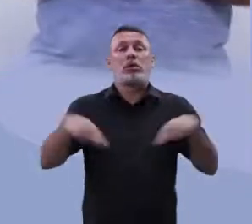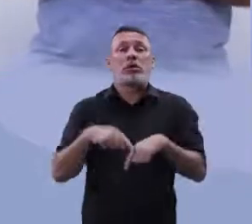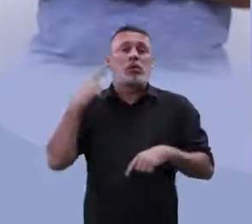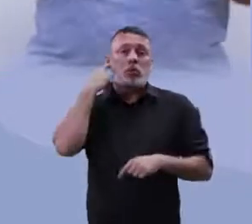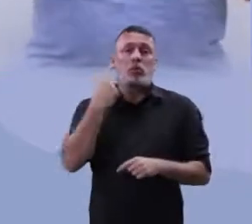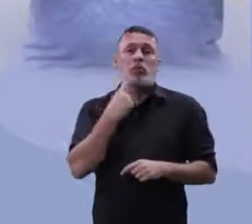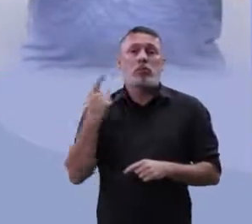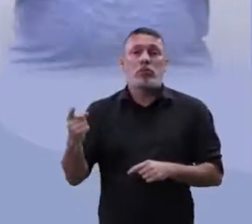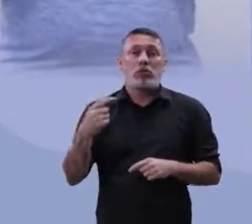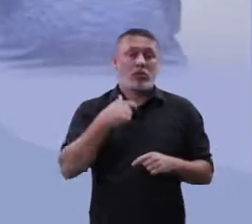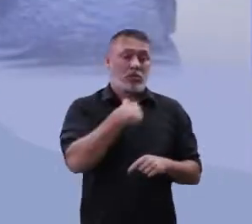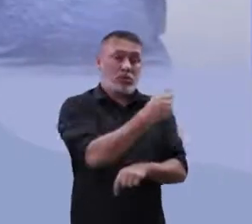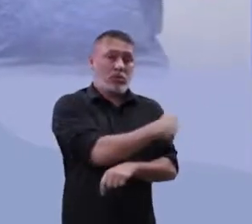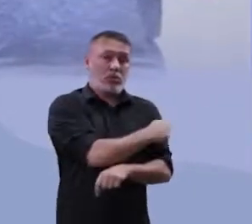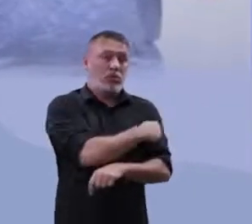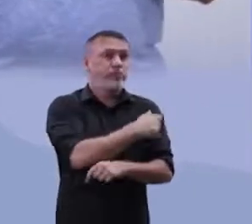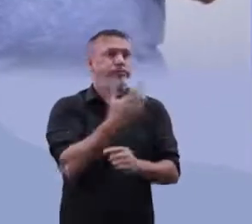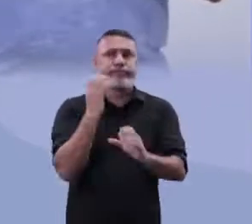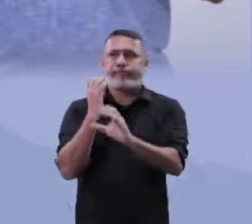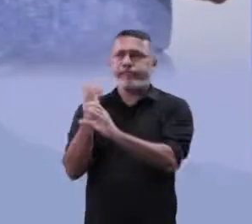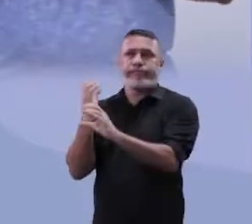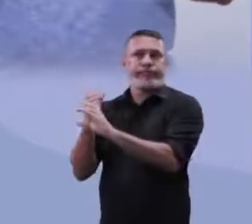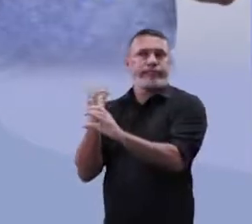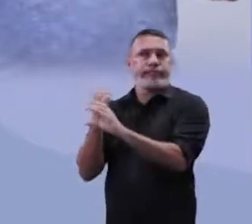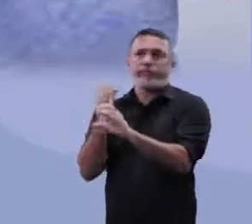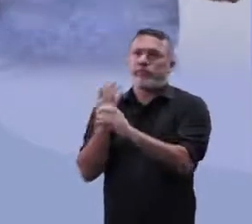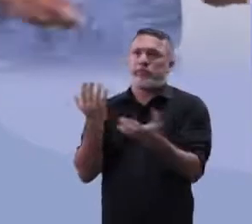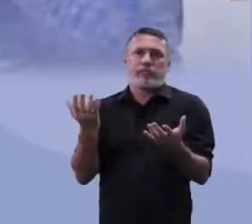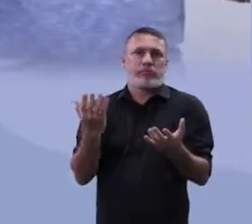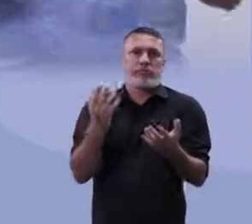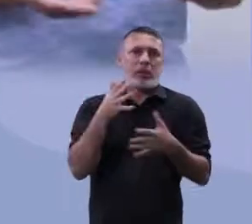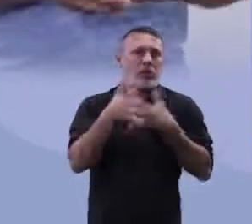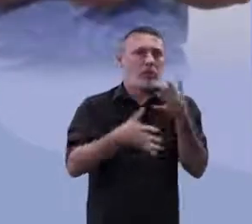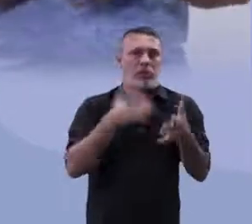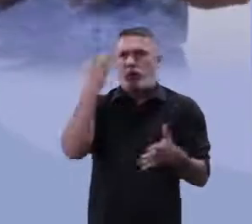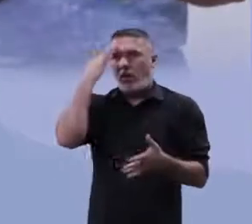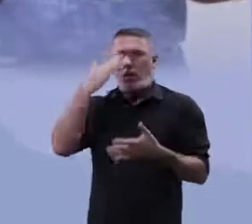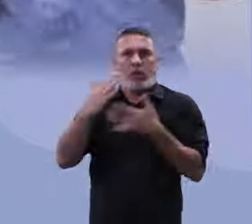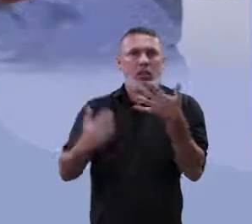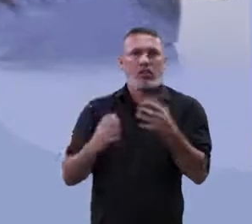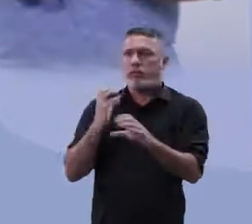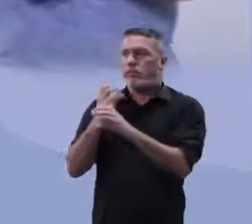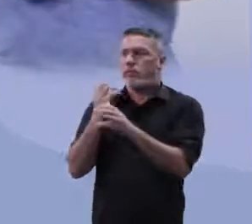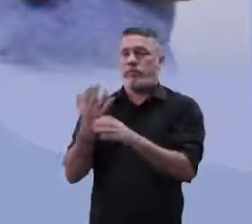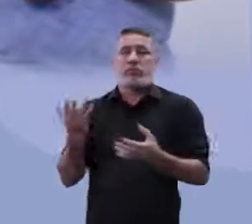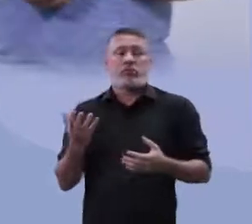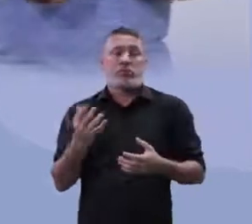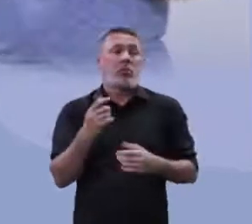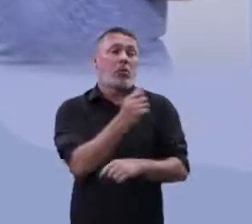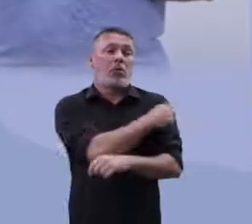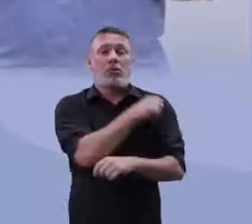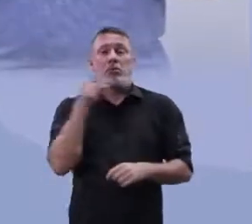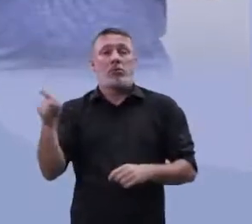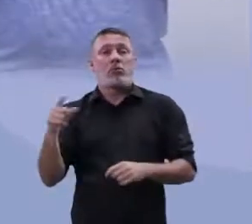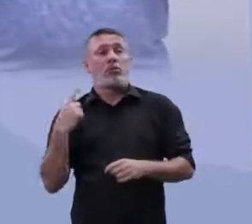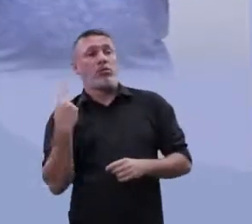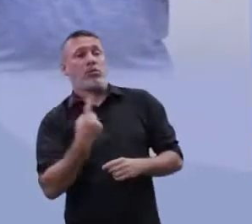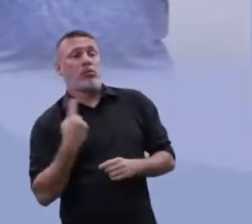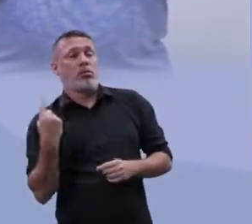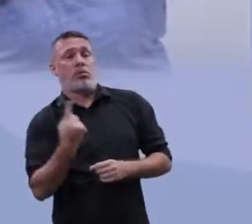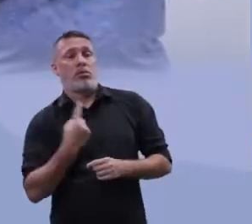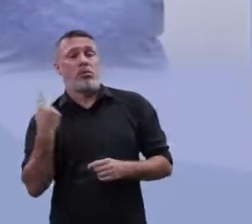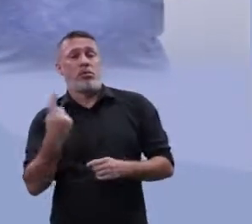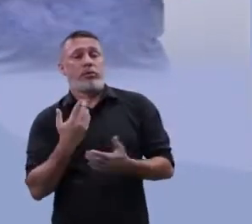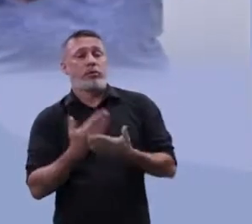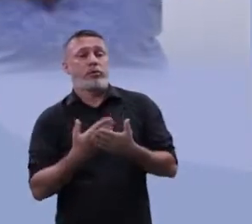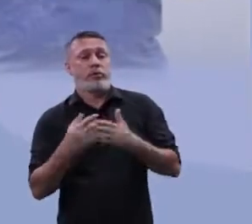sala de aula e nós, alunos, não sabíamos, né, não tínhamos curso de livros, não tínhamos acesso a isso aí, e a própria aluna também